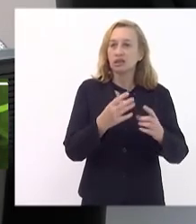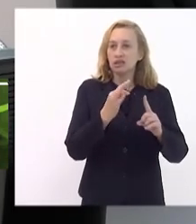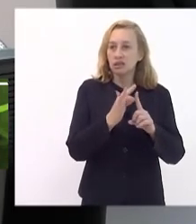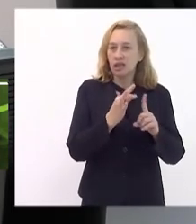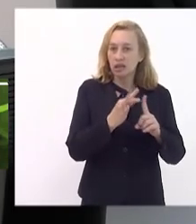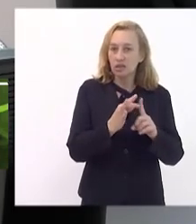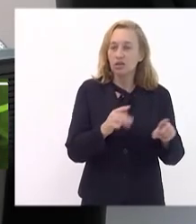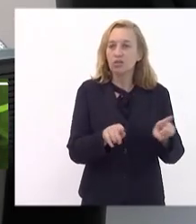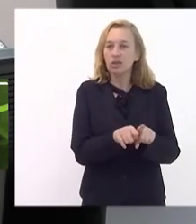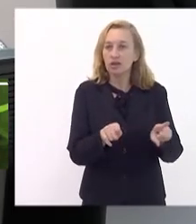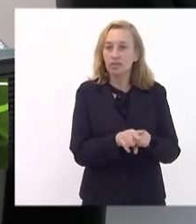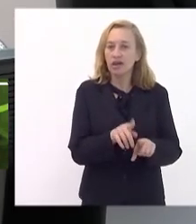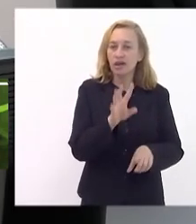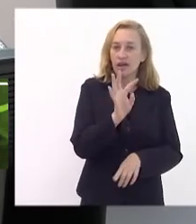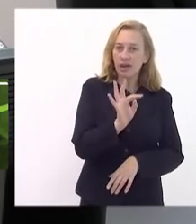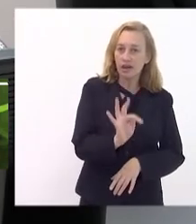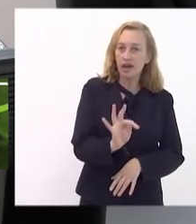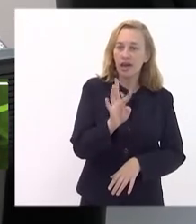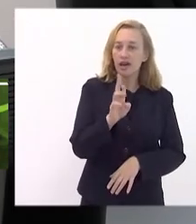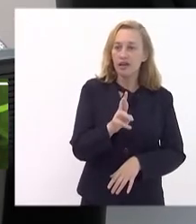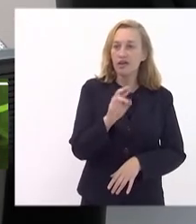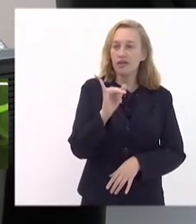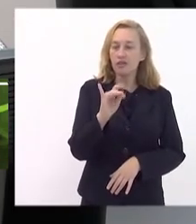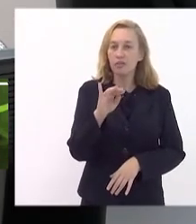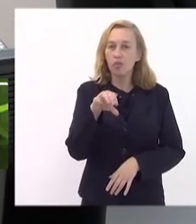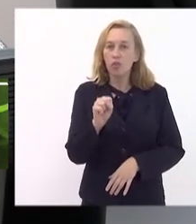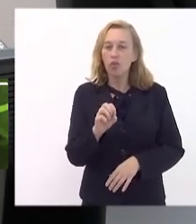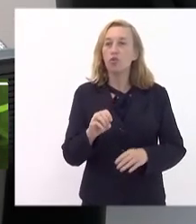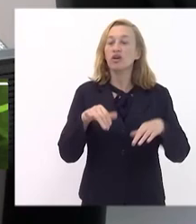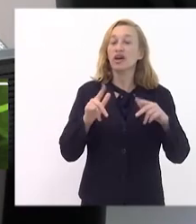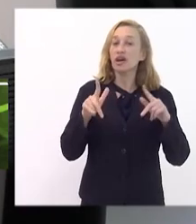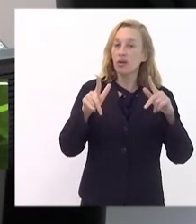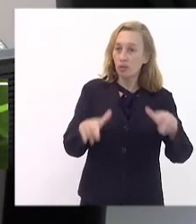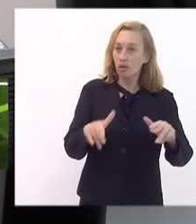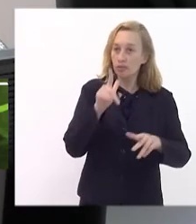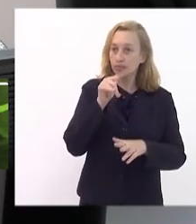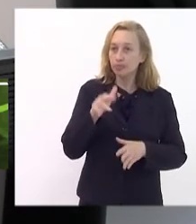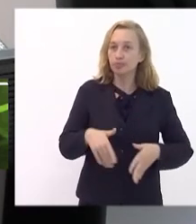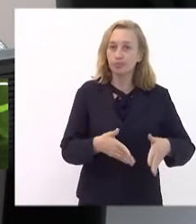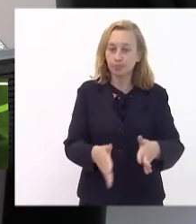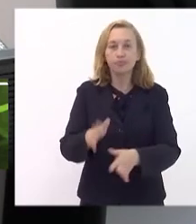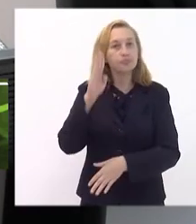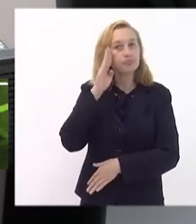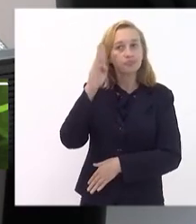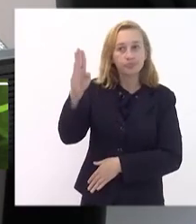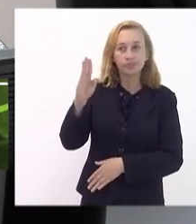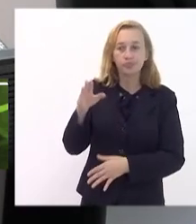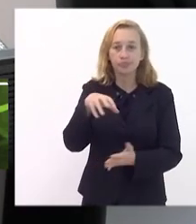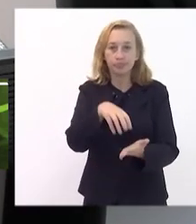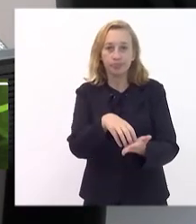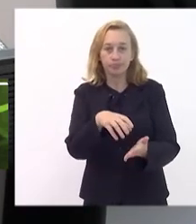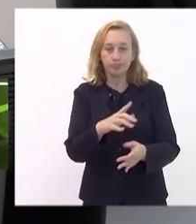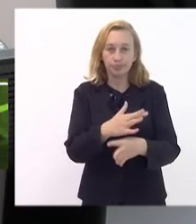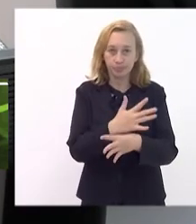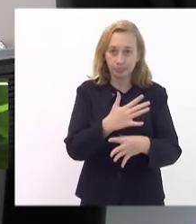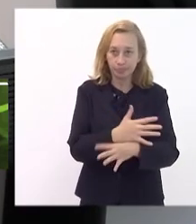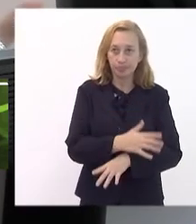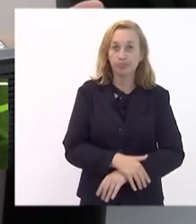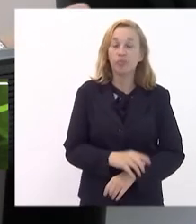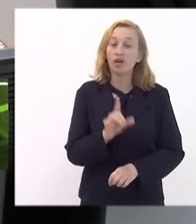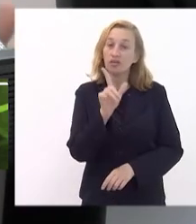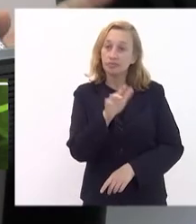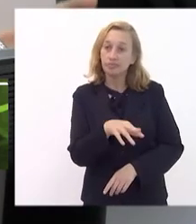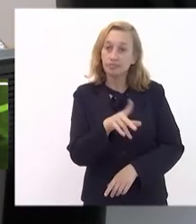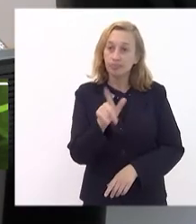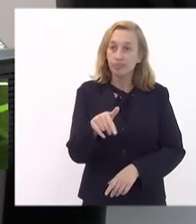Friburgo, que tem o mesmo drama de um dos rios principais no centro da cidade. A única